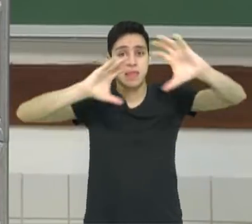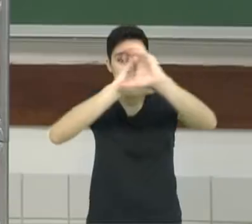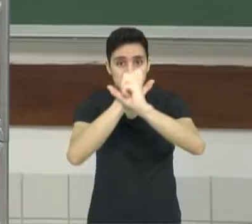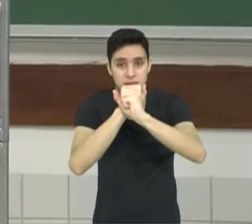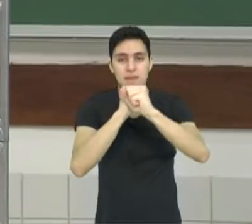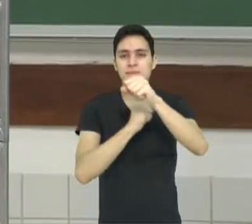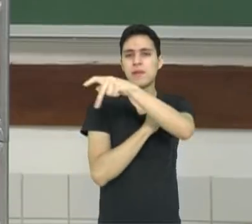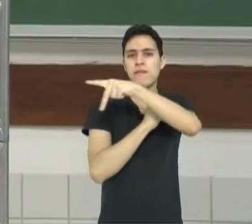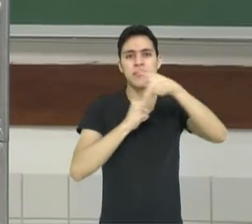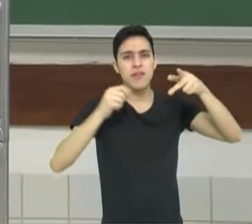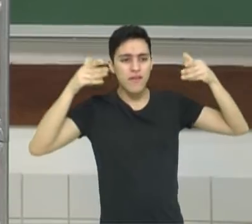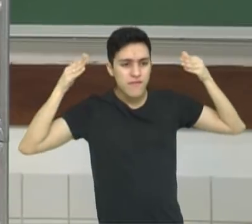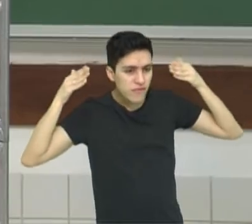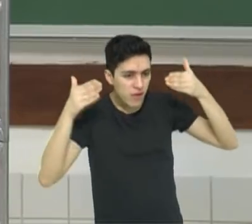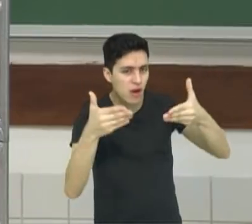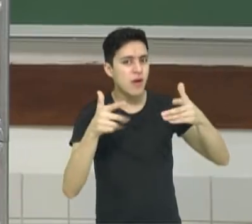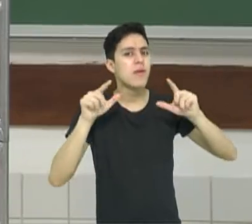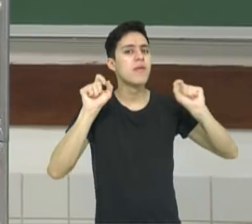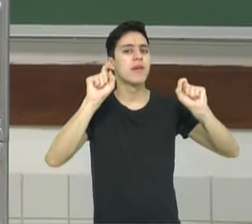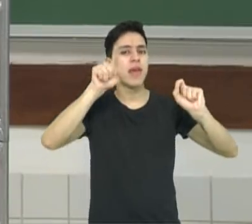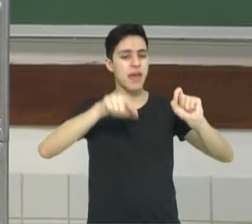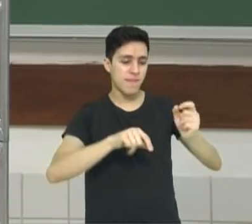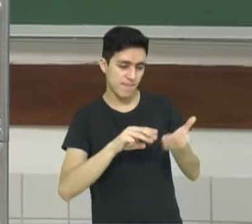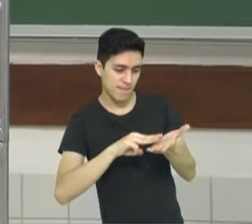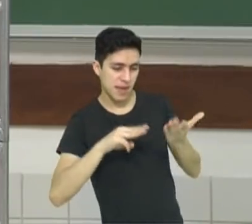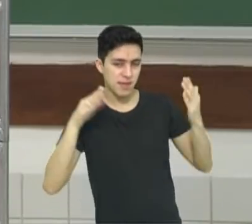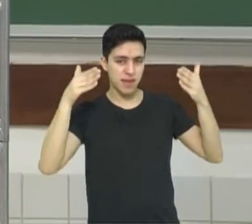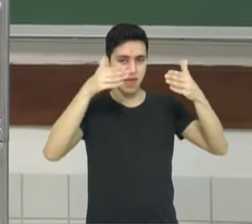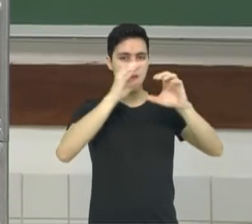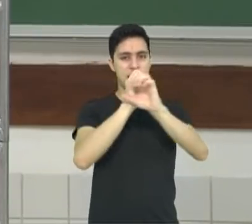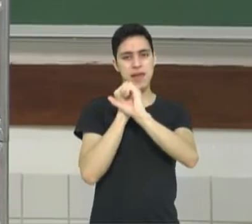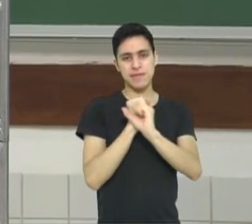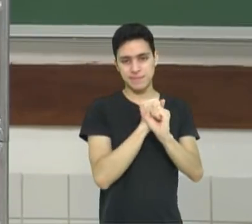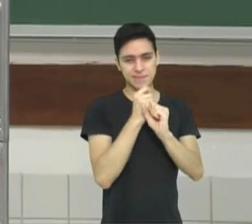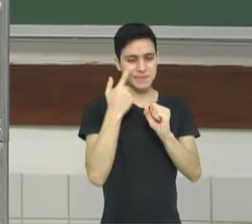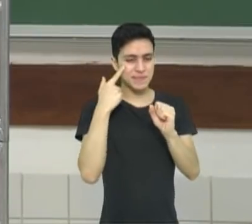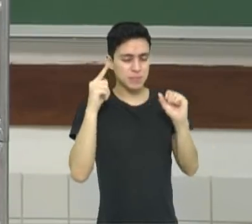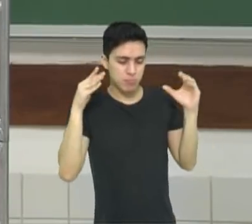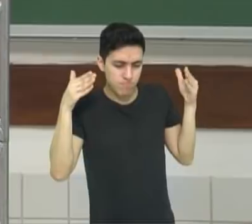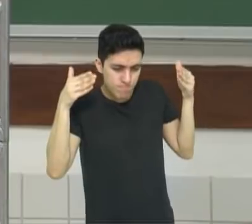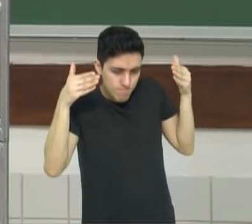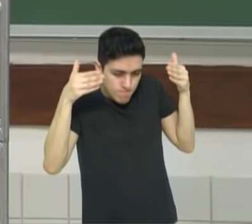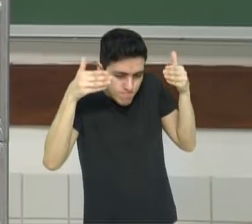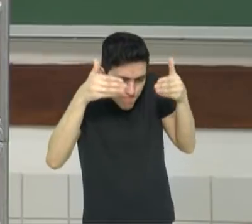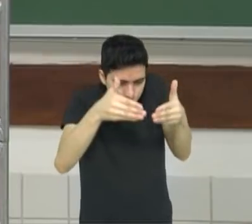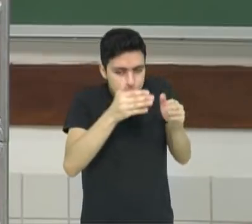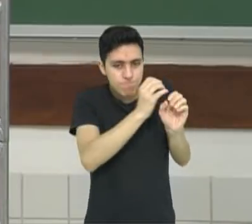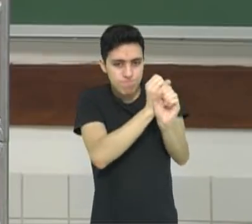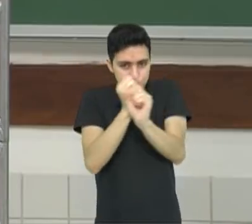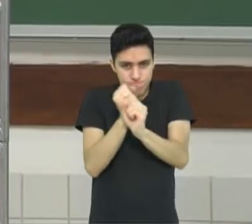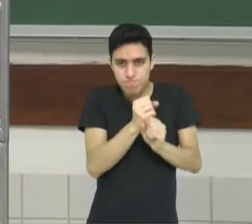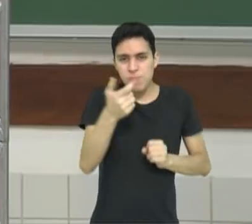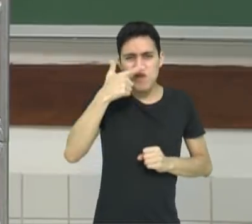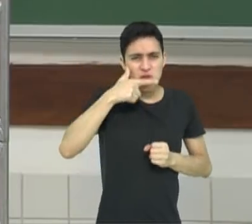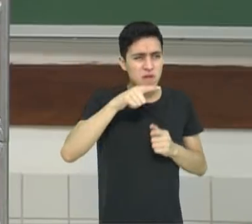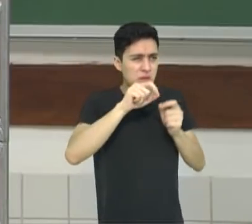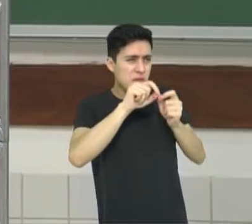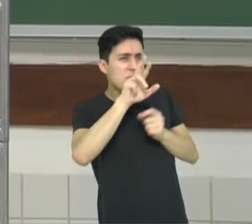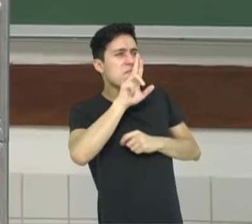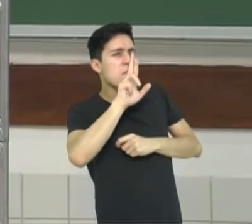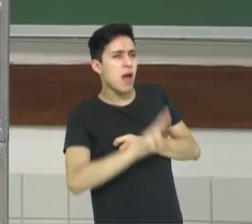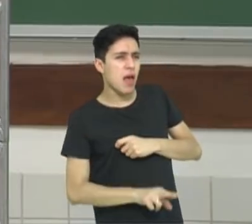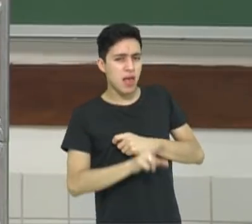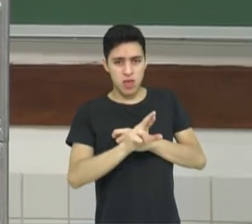foca, método da adição. Então, nós vamos somar termo a termo. Você conseguiu fazer? Deu certo?